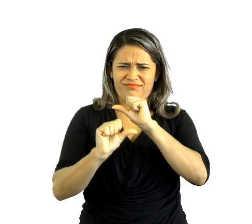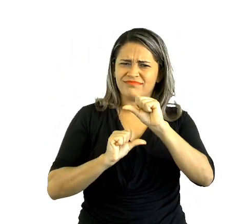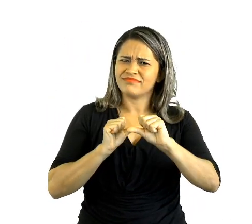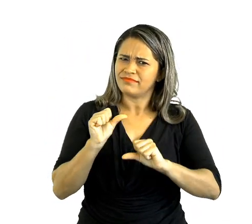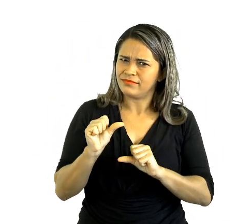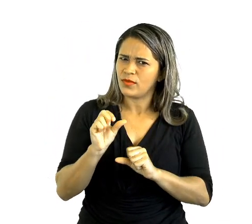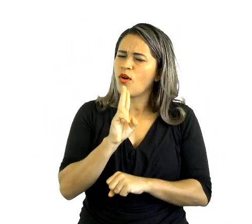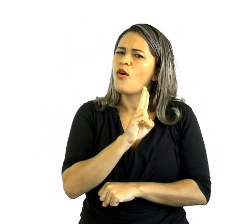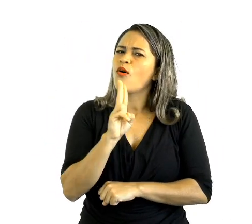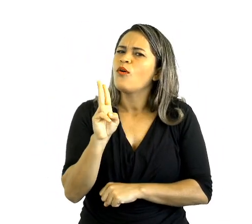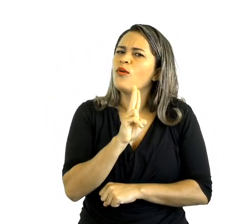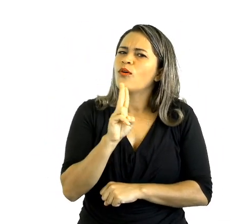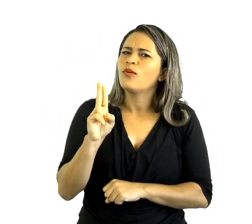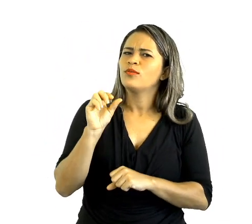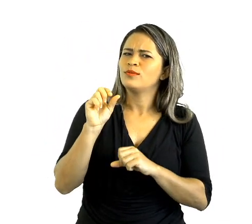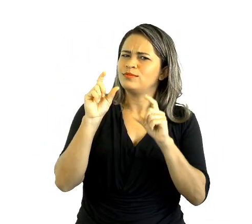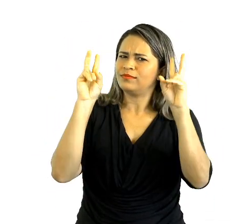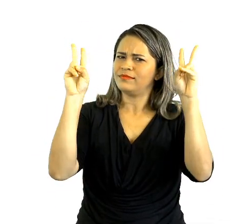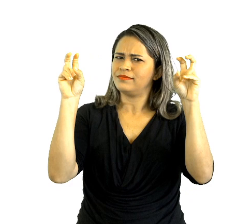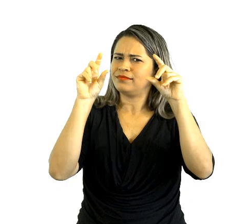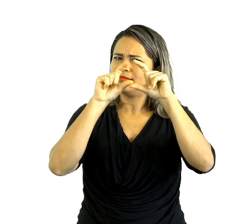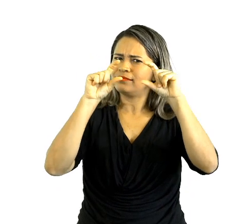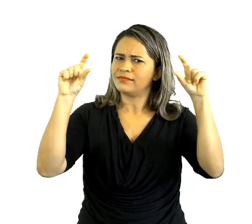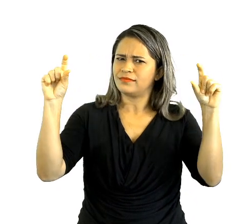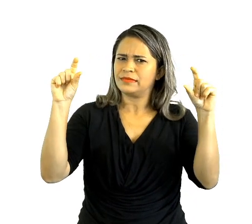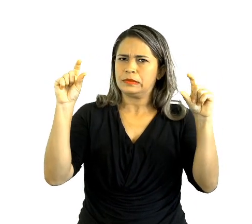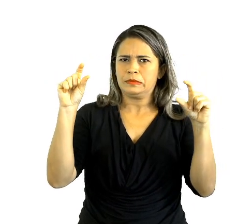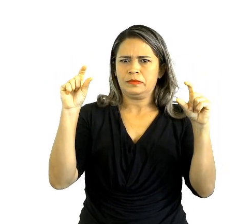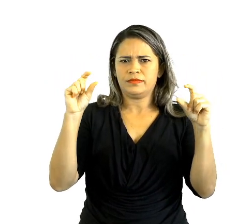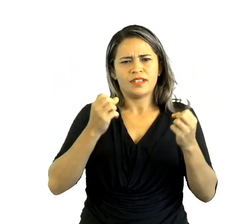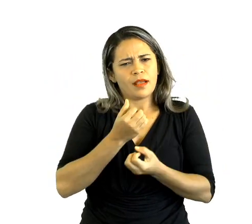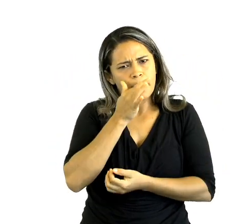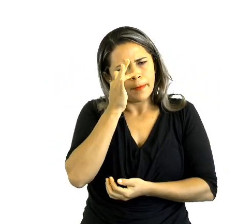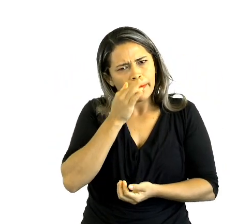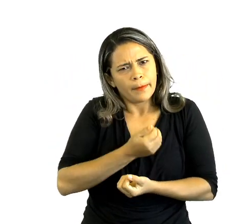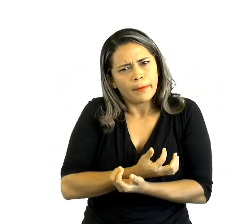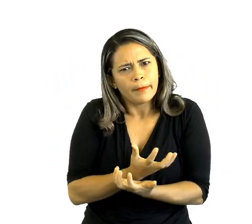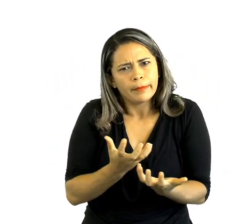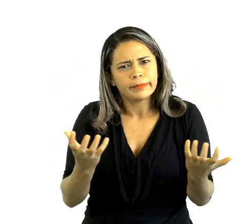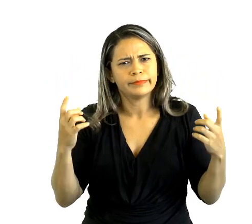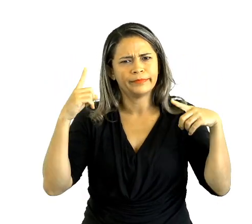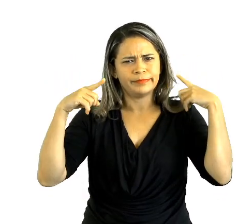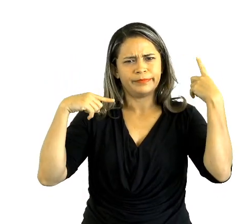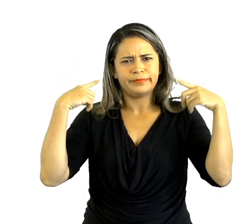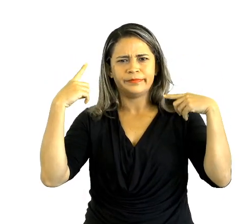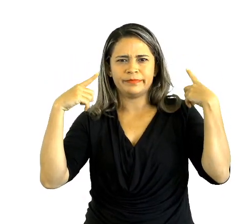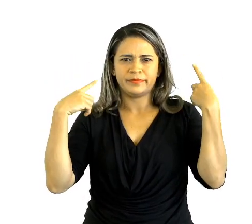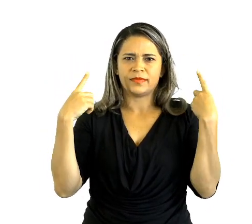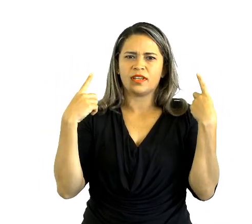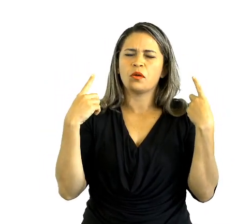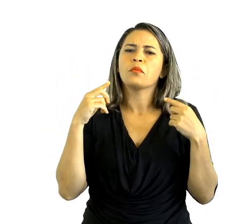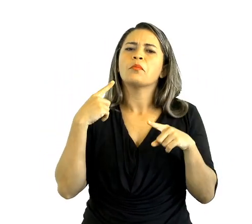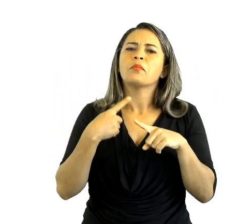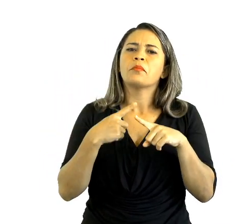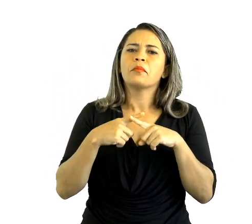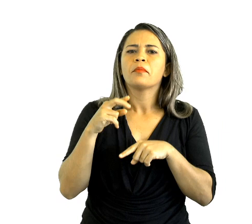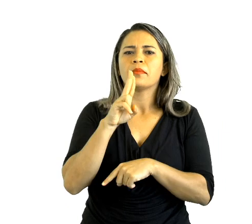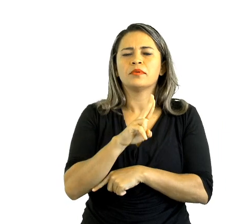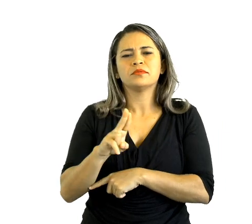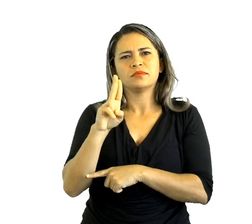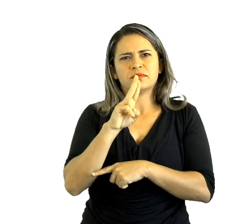do título, A Primavera Endoideceu. Por que o autor usou a primavera